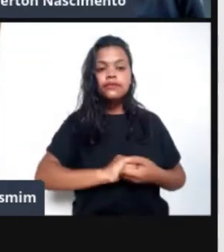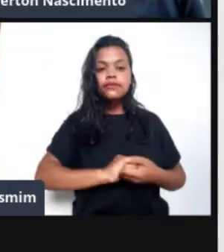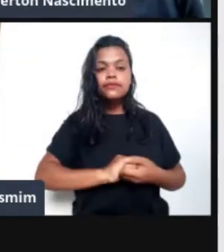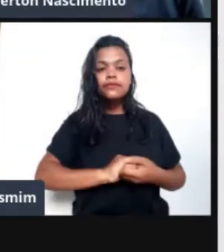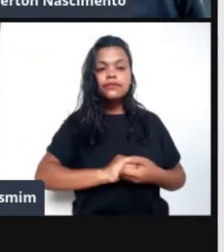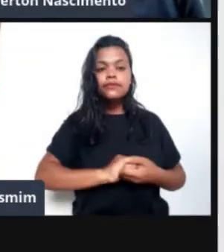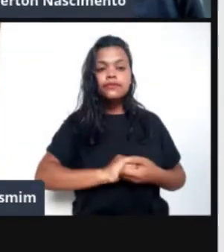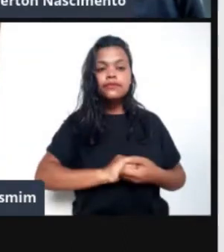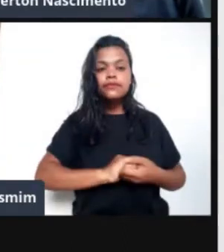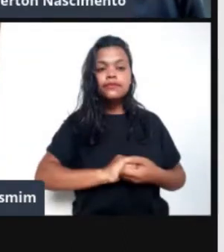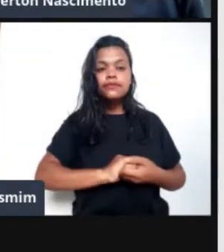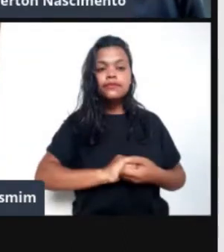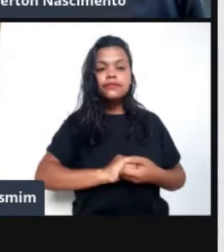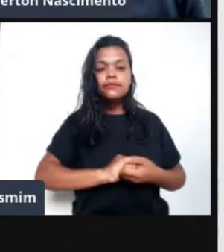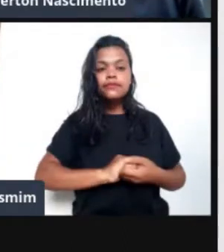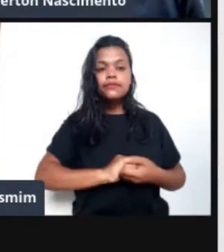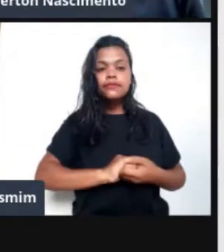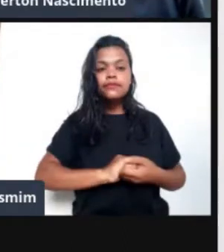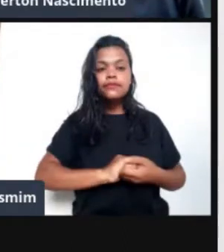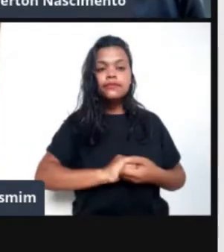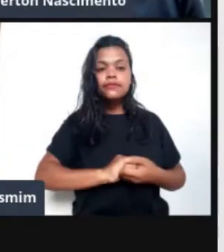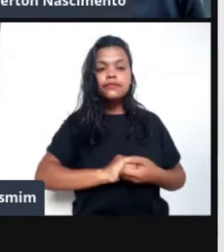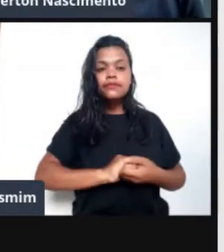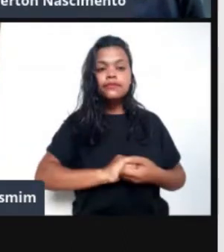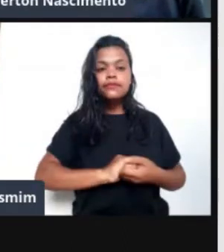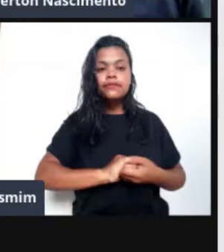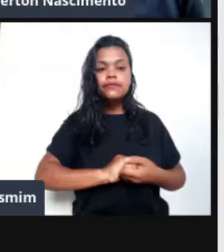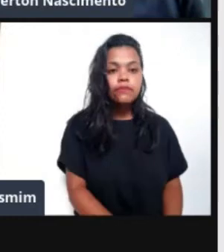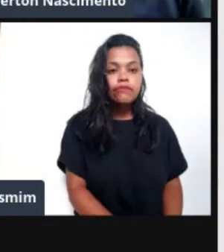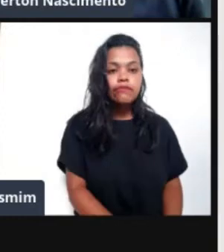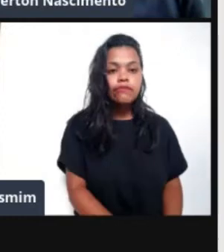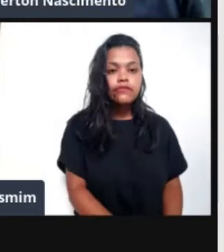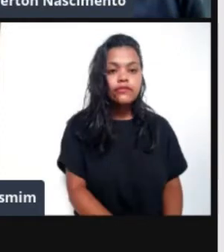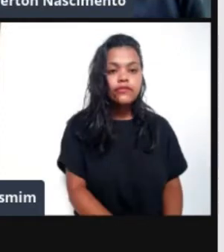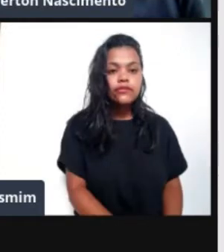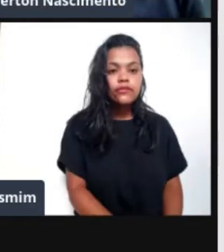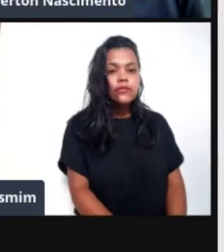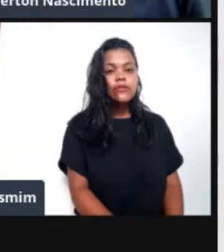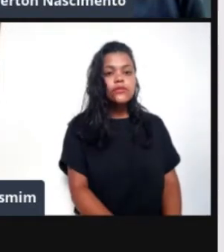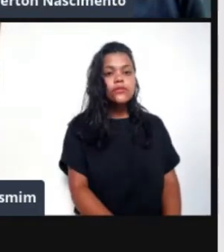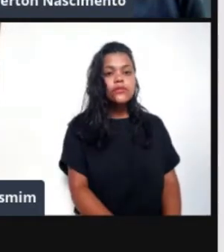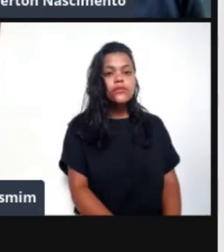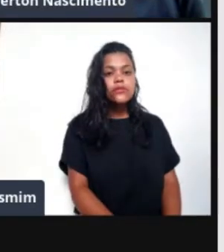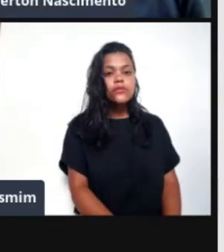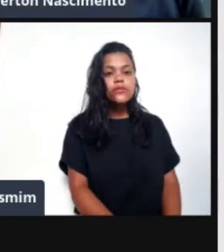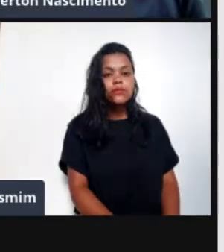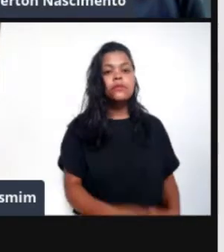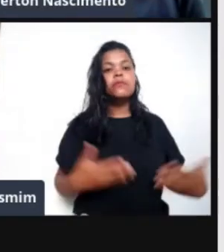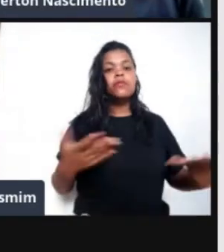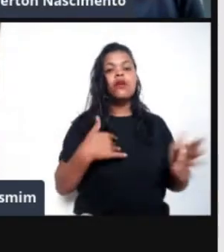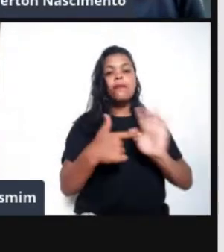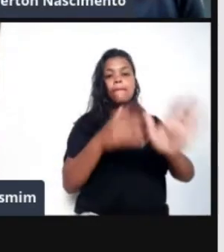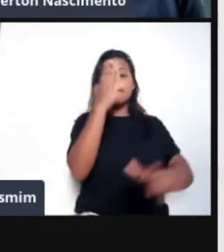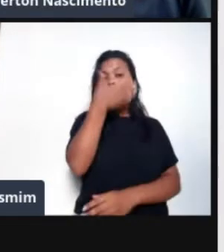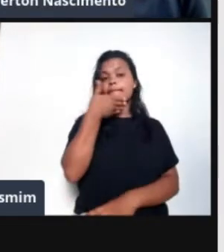formada de lipídio associado a algumas proteínas, e aí eu destaco essa proteína S aqui, que é da spike, que é como se